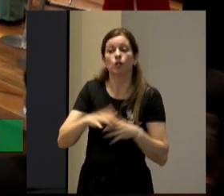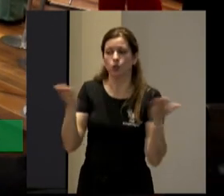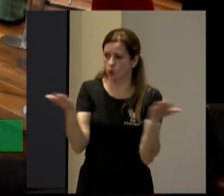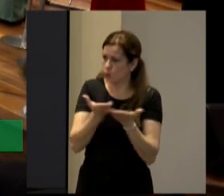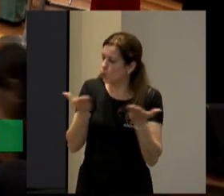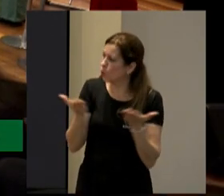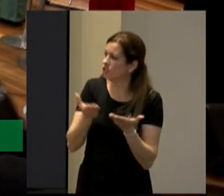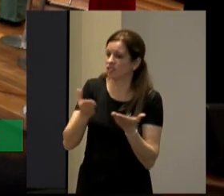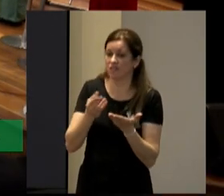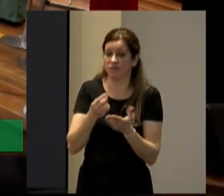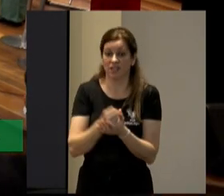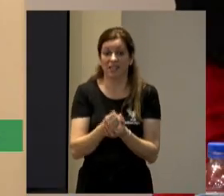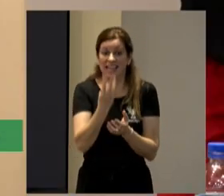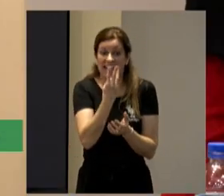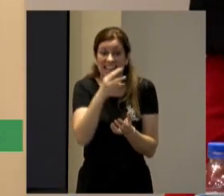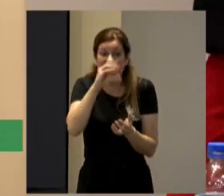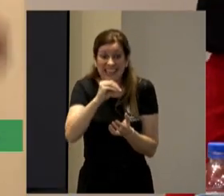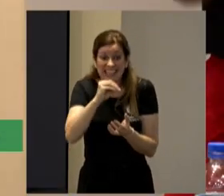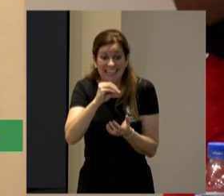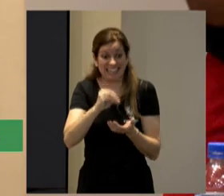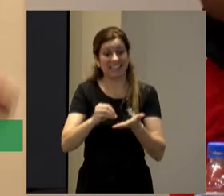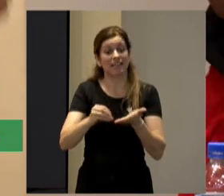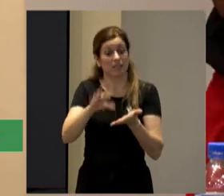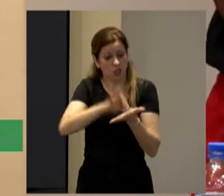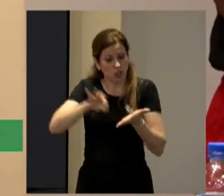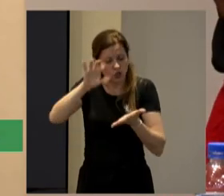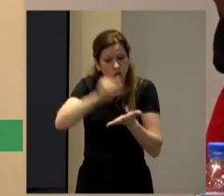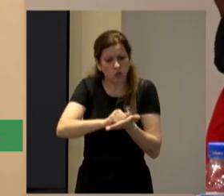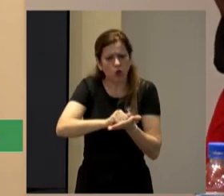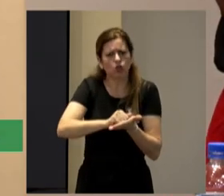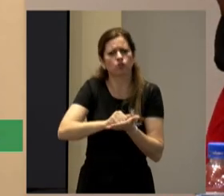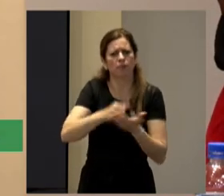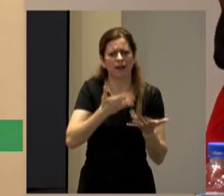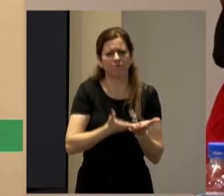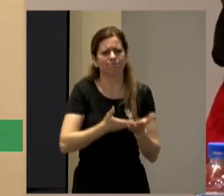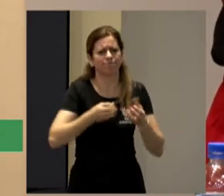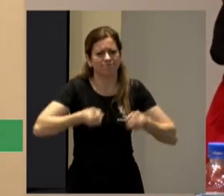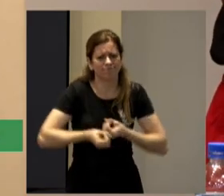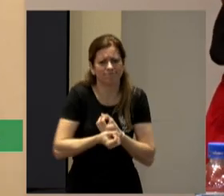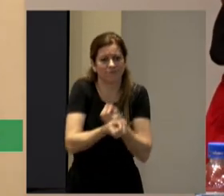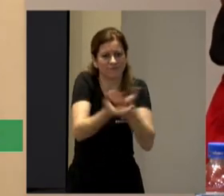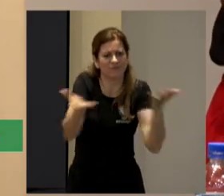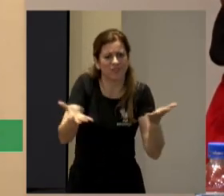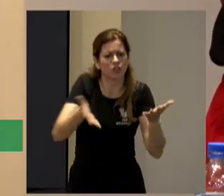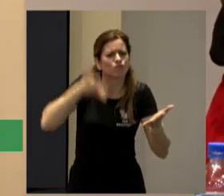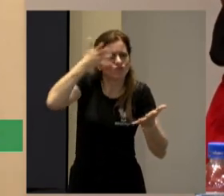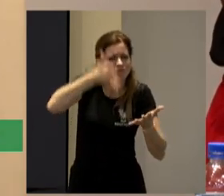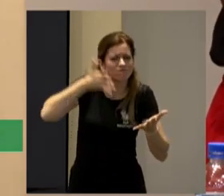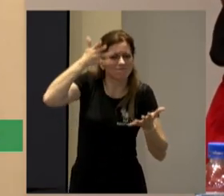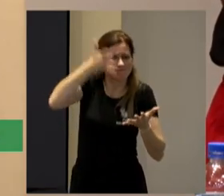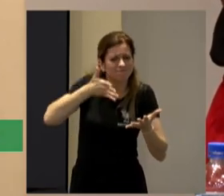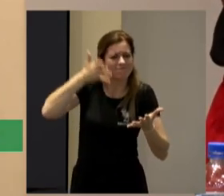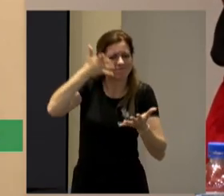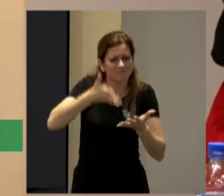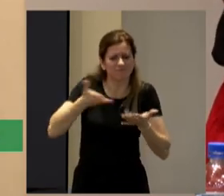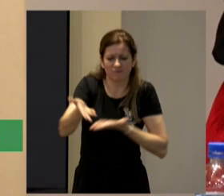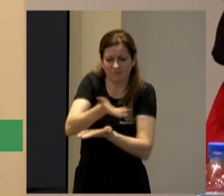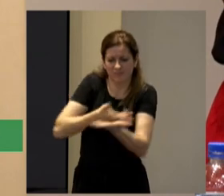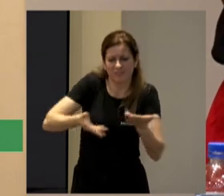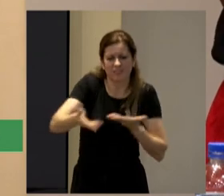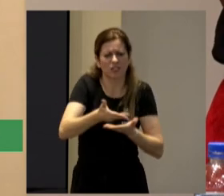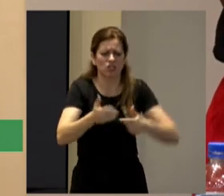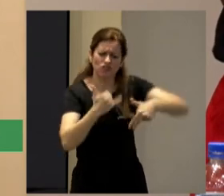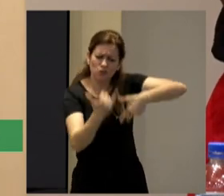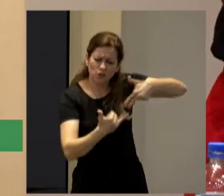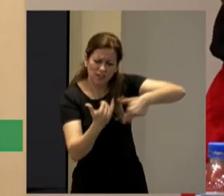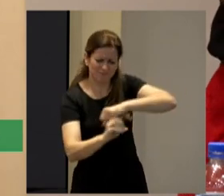de 30 inscrições para partilhas no seminário. Isso é um grande sucesso. Partilhas da educação